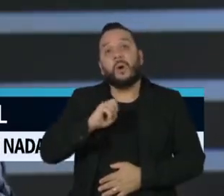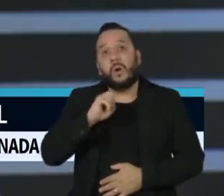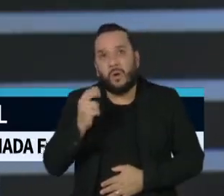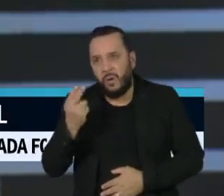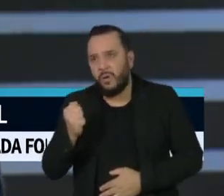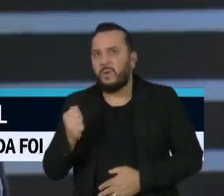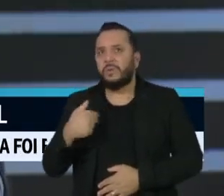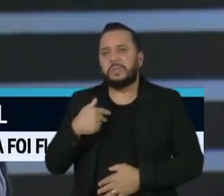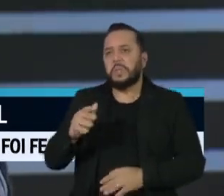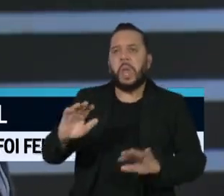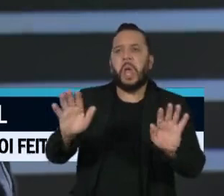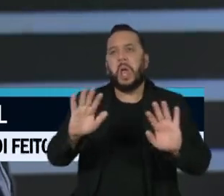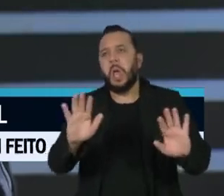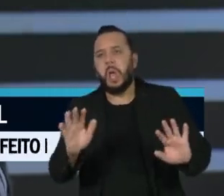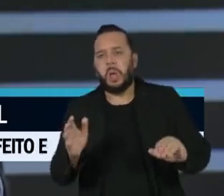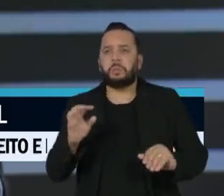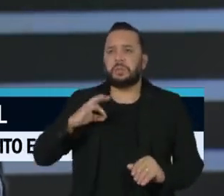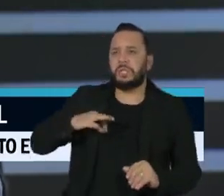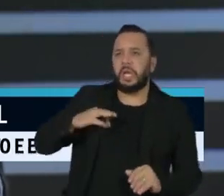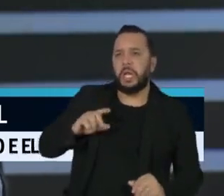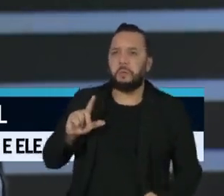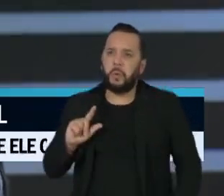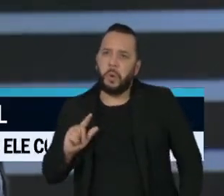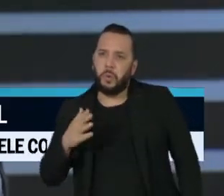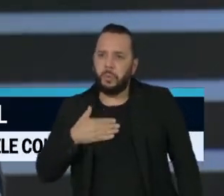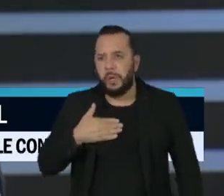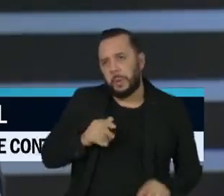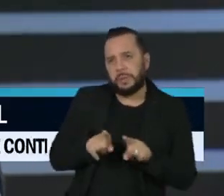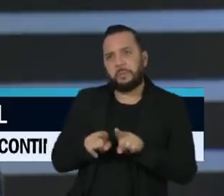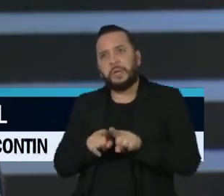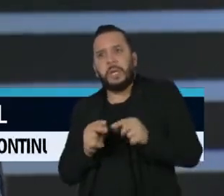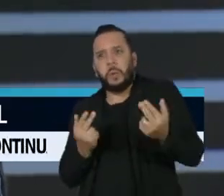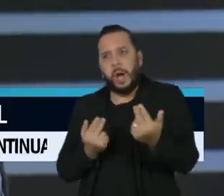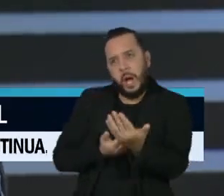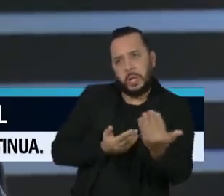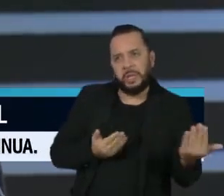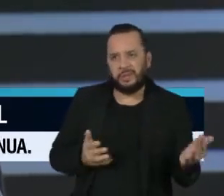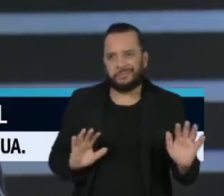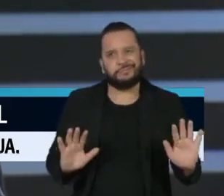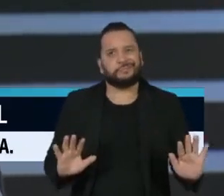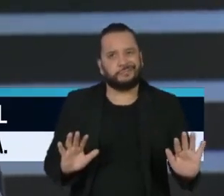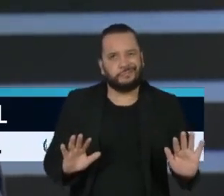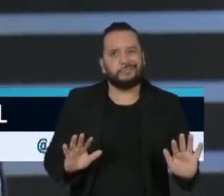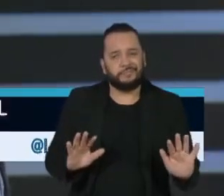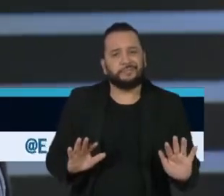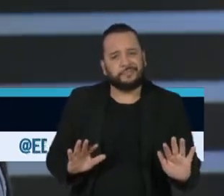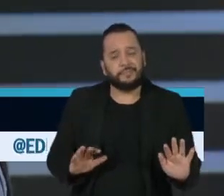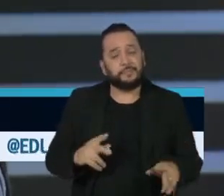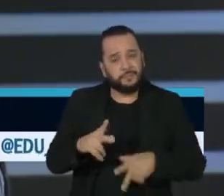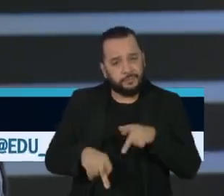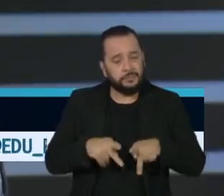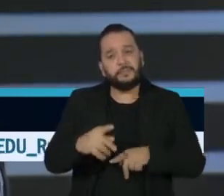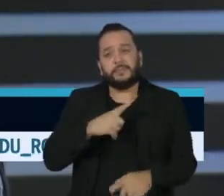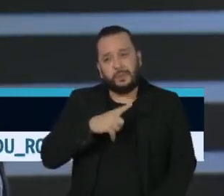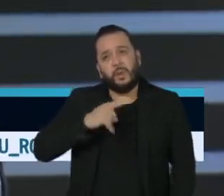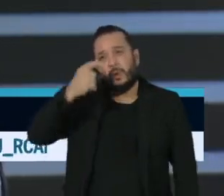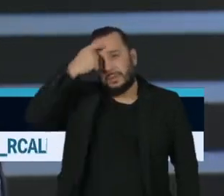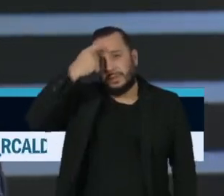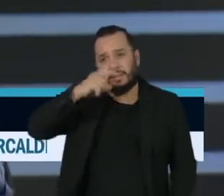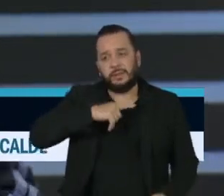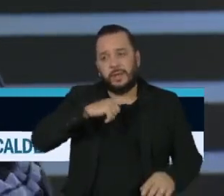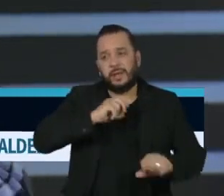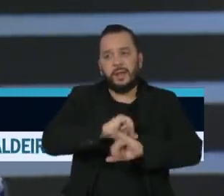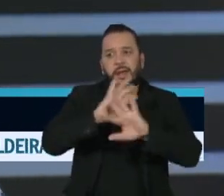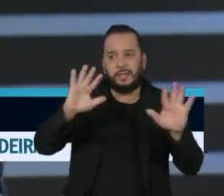que não é bem assim. Não pode acontecer isso. E o consumidor hoje está cada vez mais consciente. Você tem transparência, tem